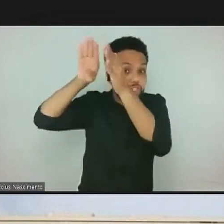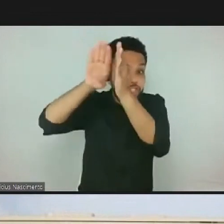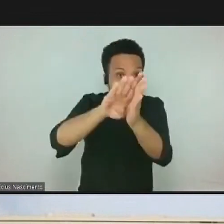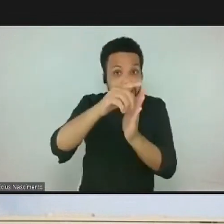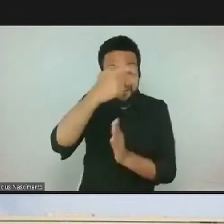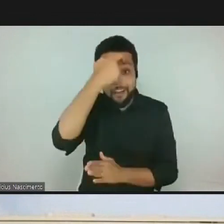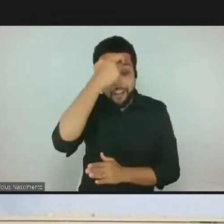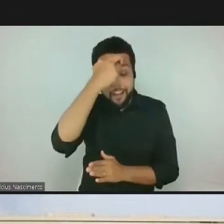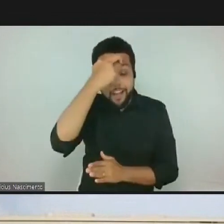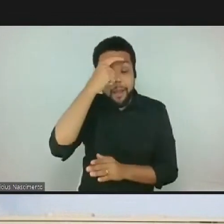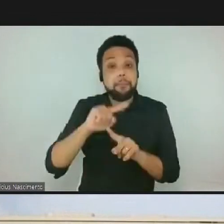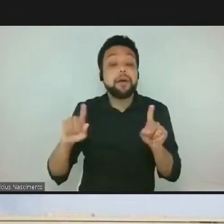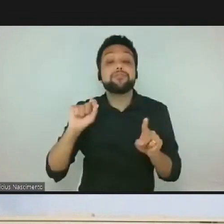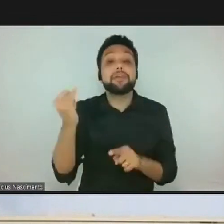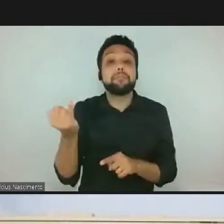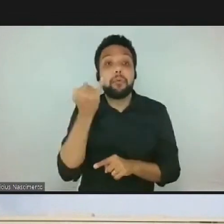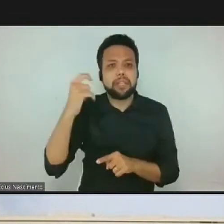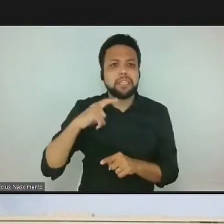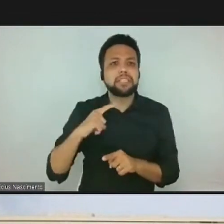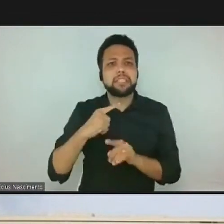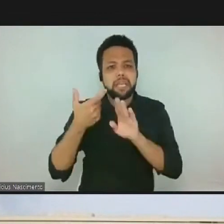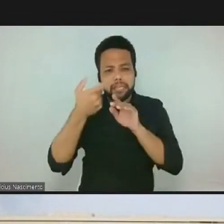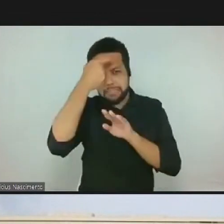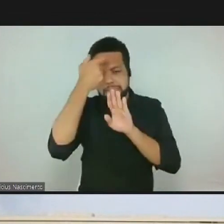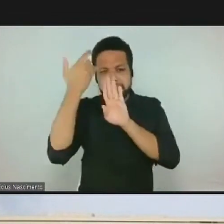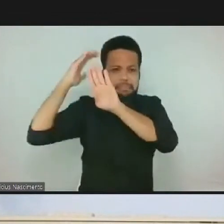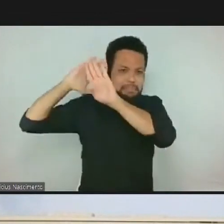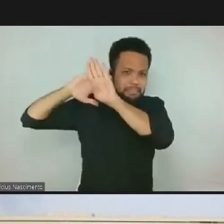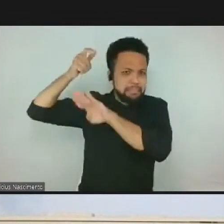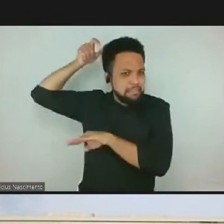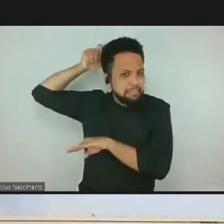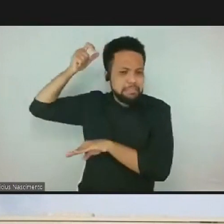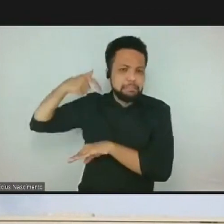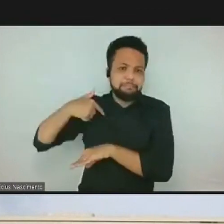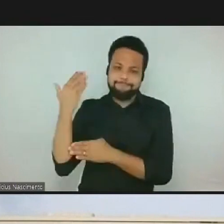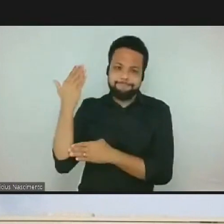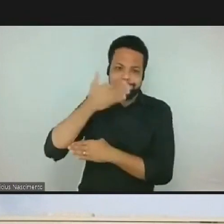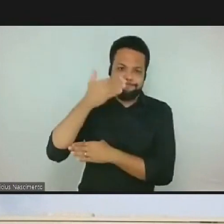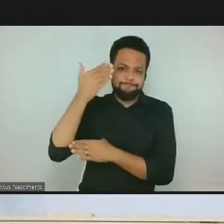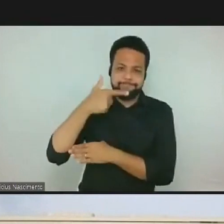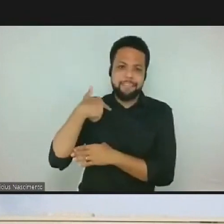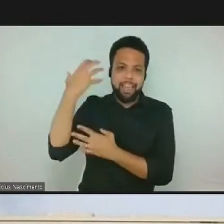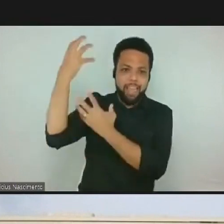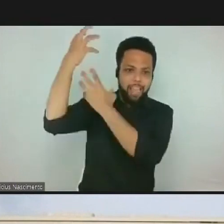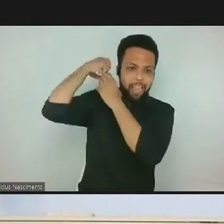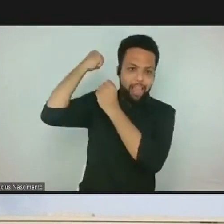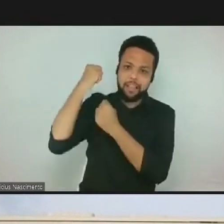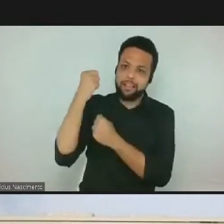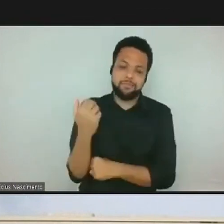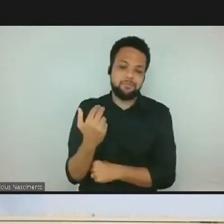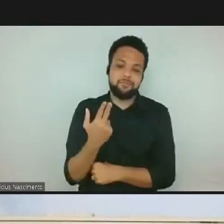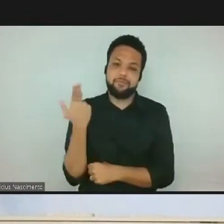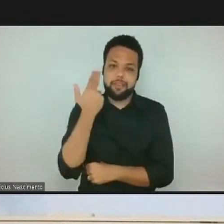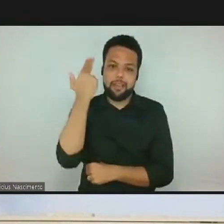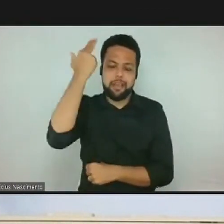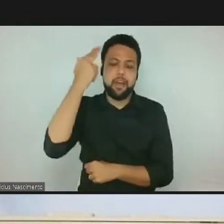vai acessar. Eu acho que o lugar do consciente